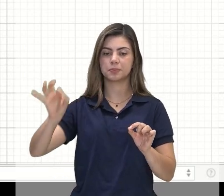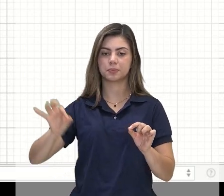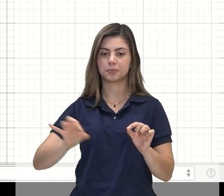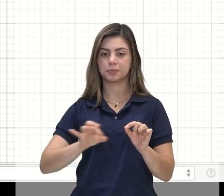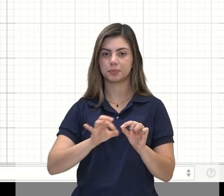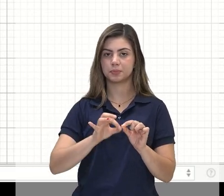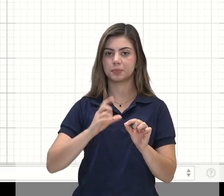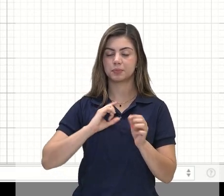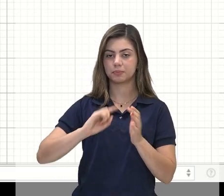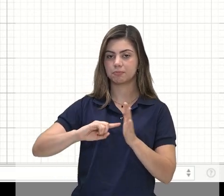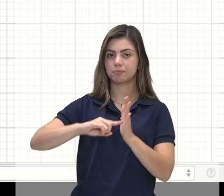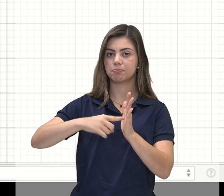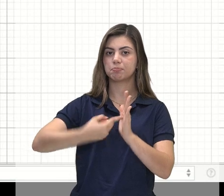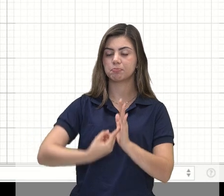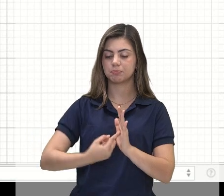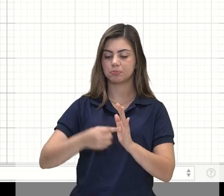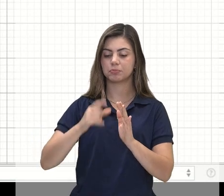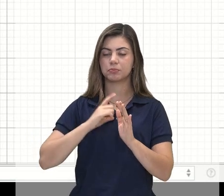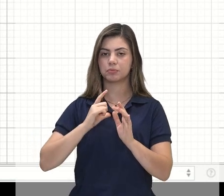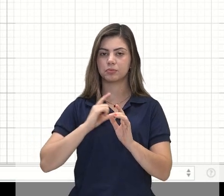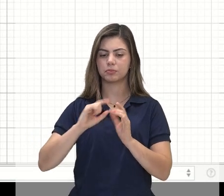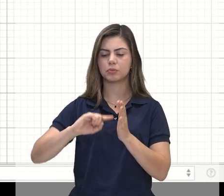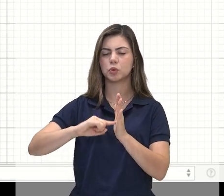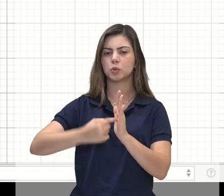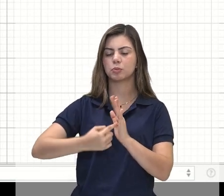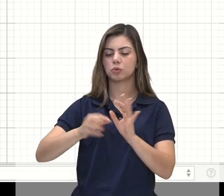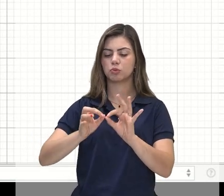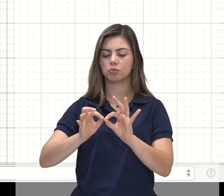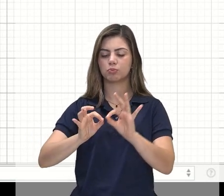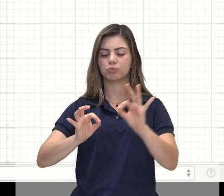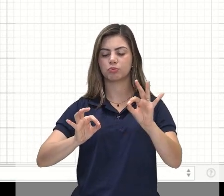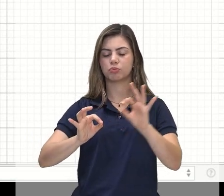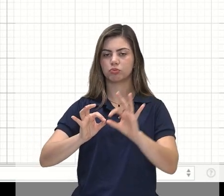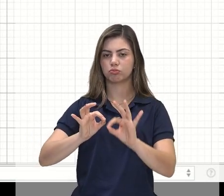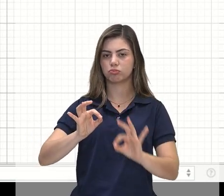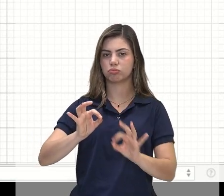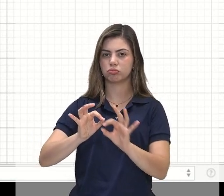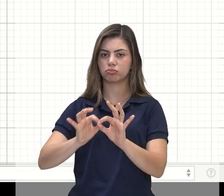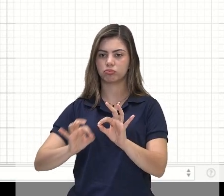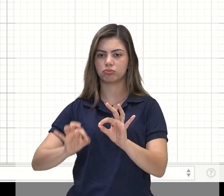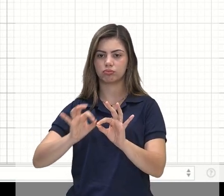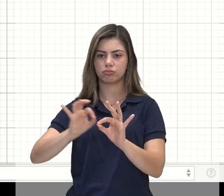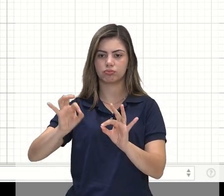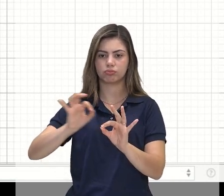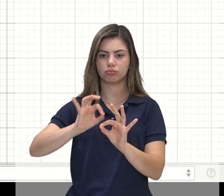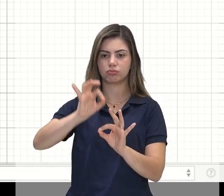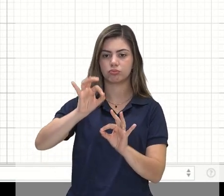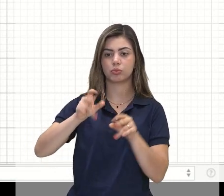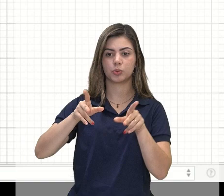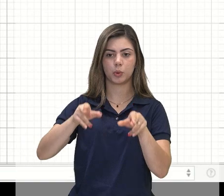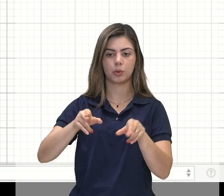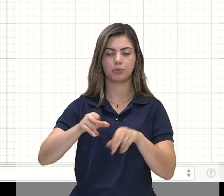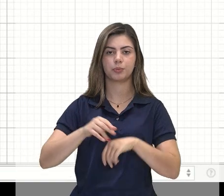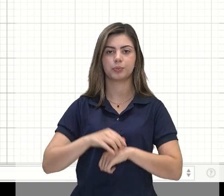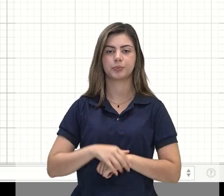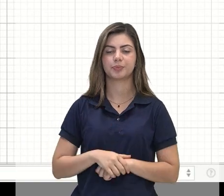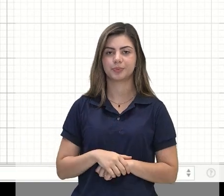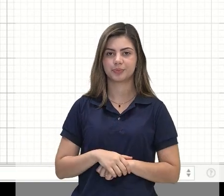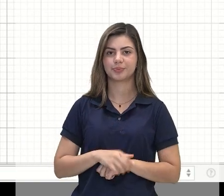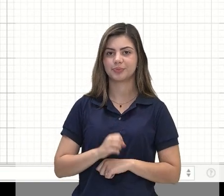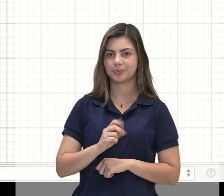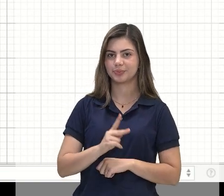tá? Essa região aqui, tá? Essa linha formada aqui, beleza? Muito bem.